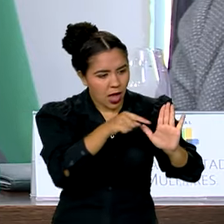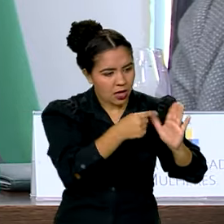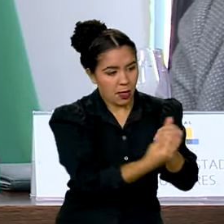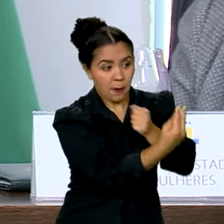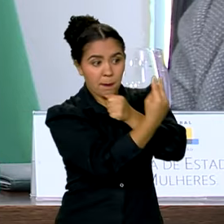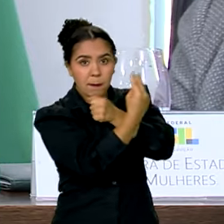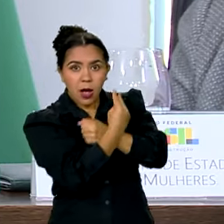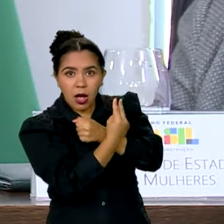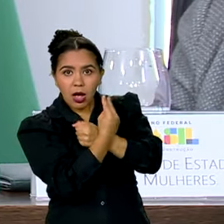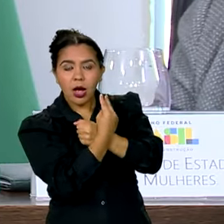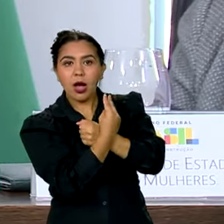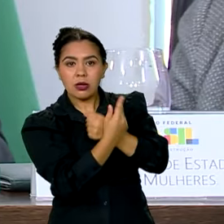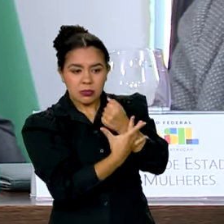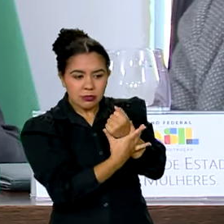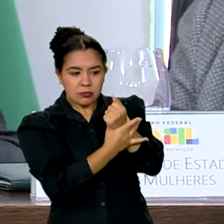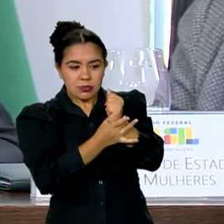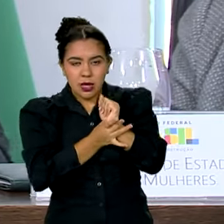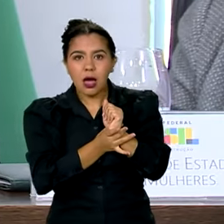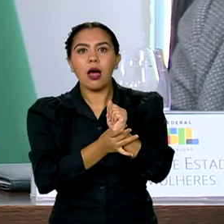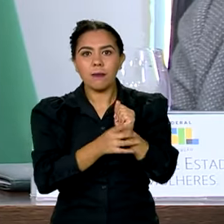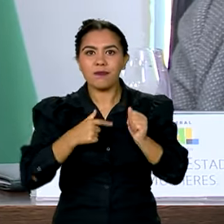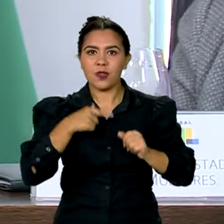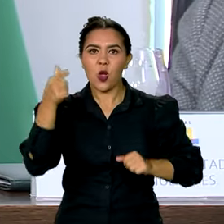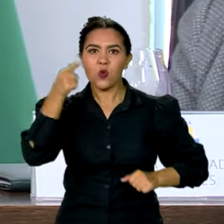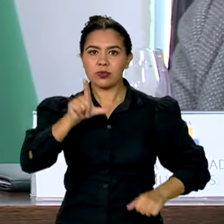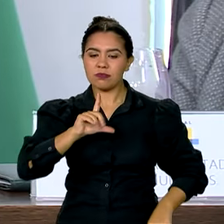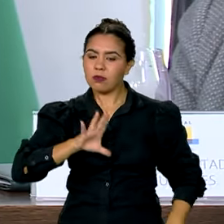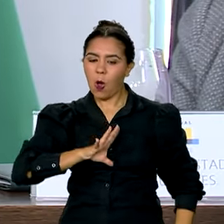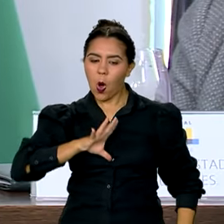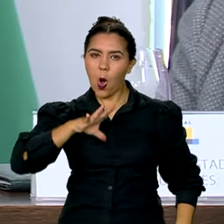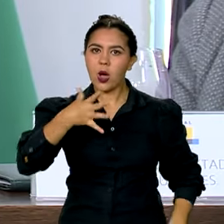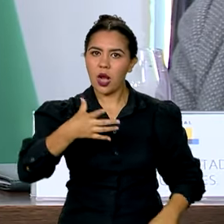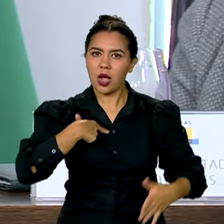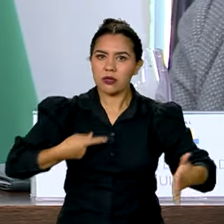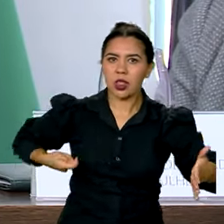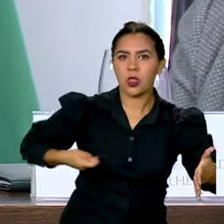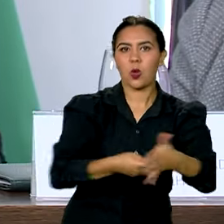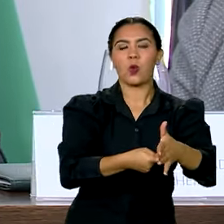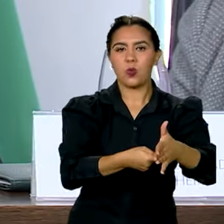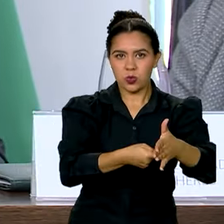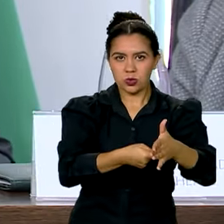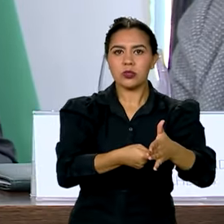para ela começa a ter coragem de fazer a denúncia, de fazer a briga.